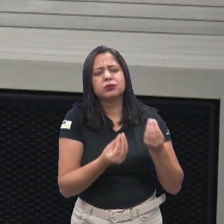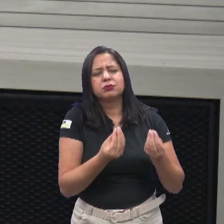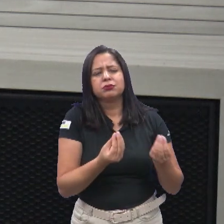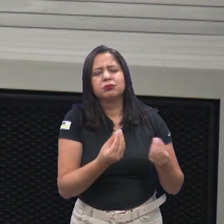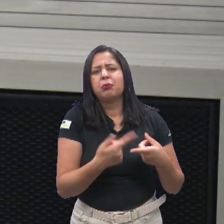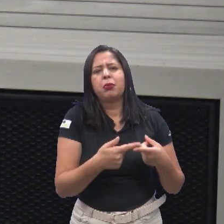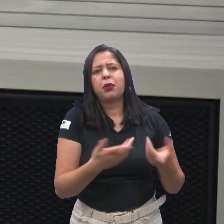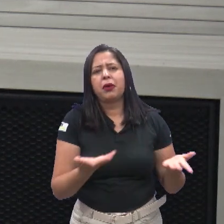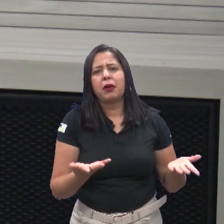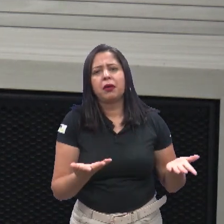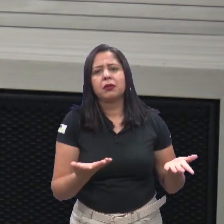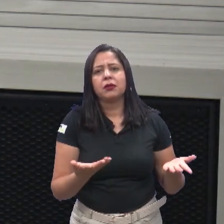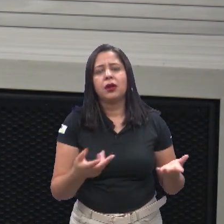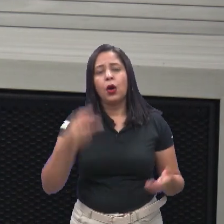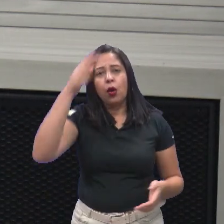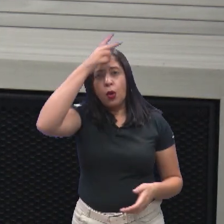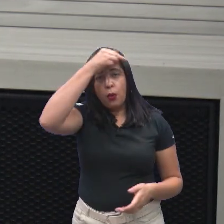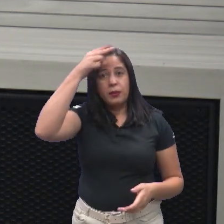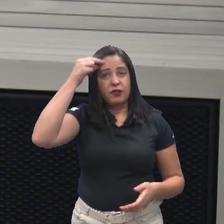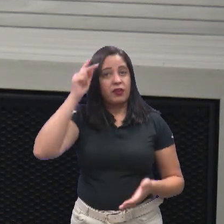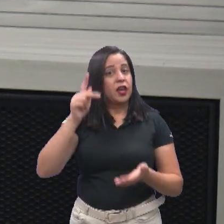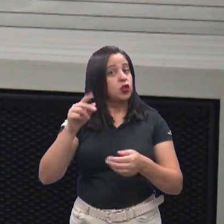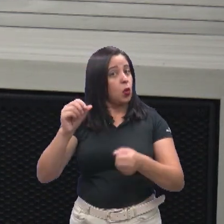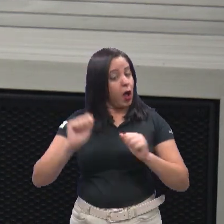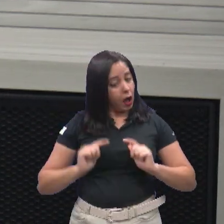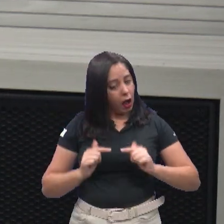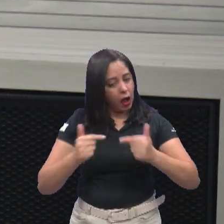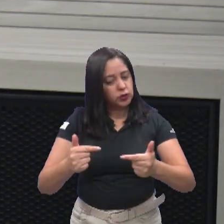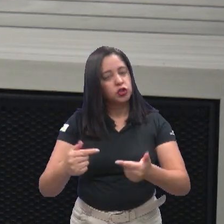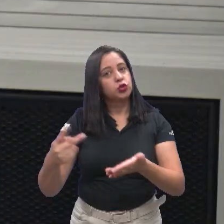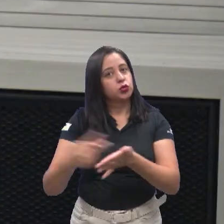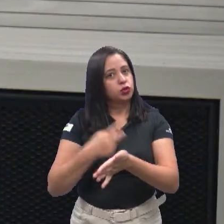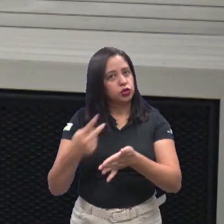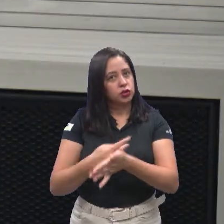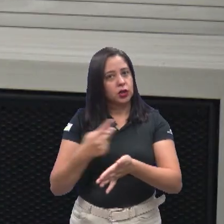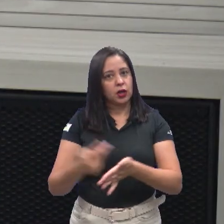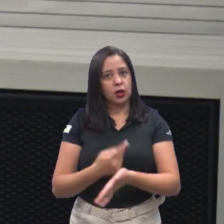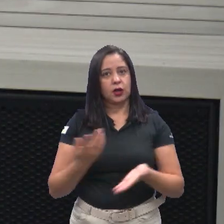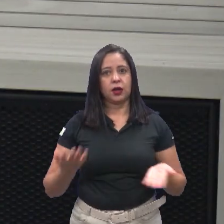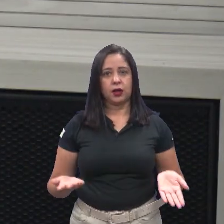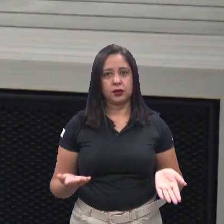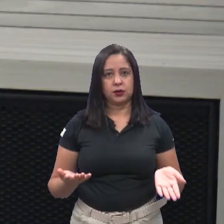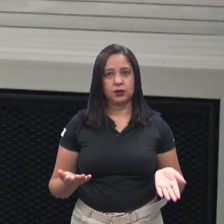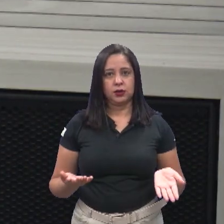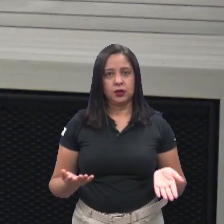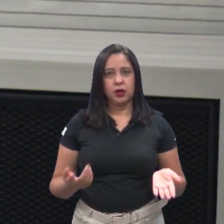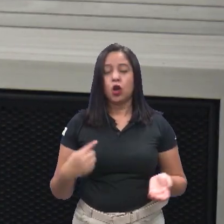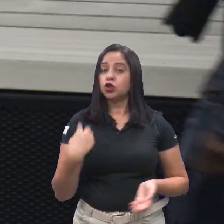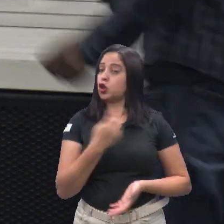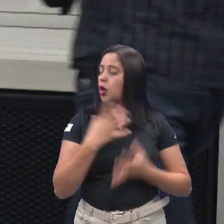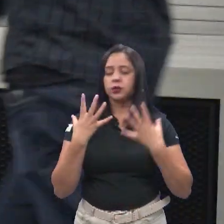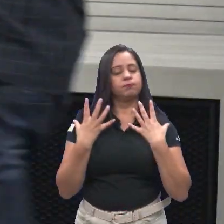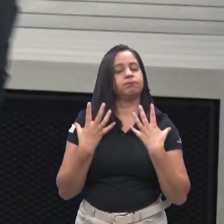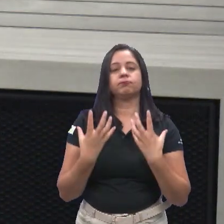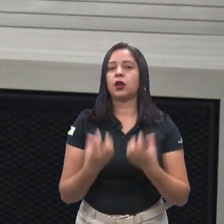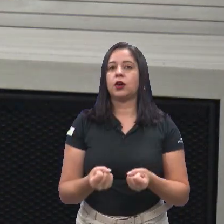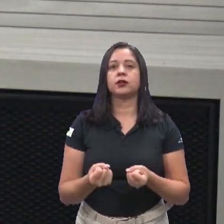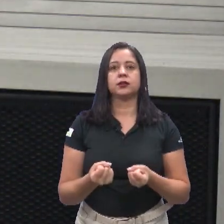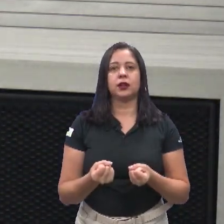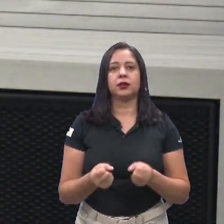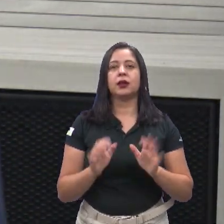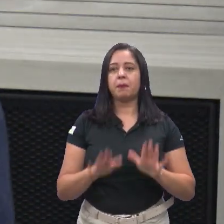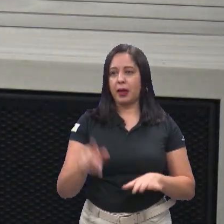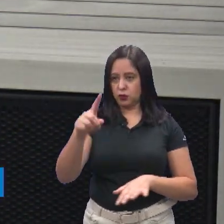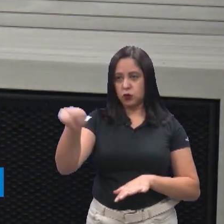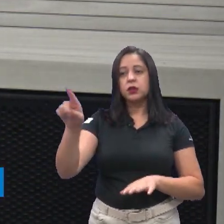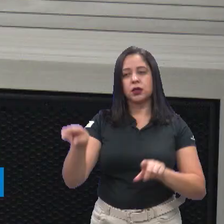desumano o que o prefeito está fazendo, ele já poderia ter voltado isso, vereador. E a gente não vai aceitar, mas a base está aí também para nos